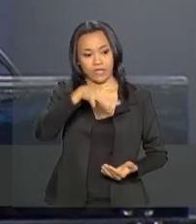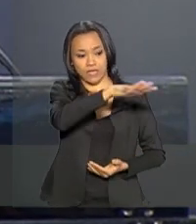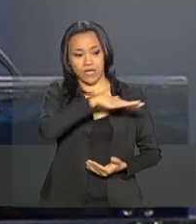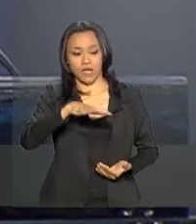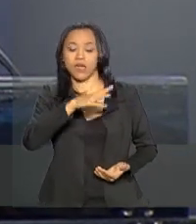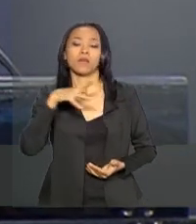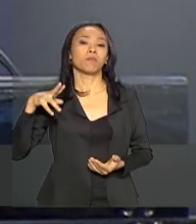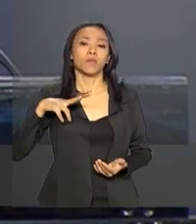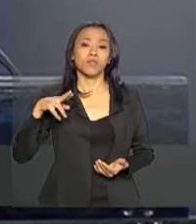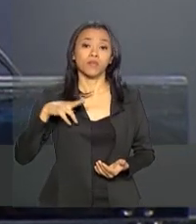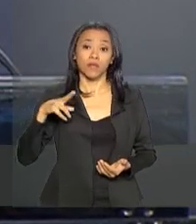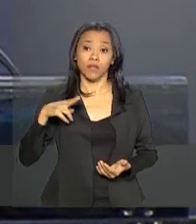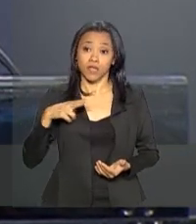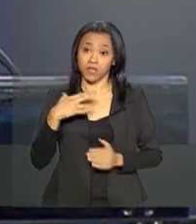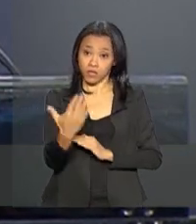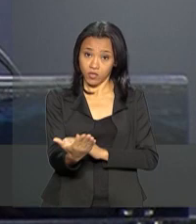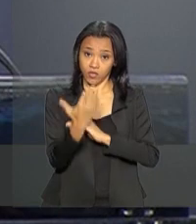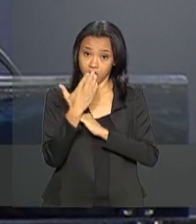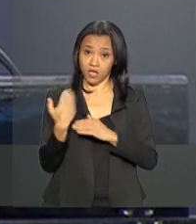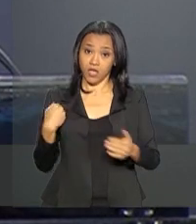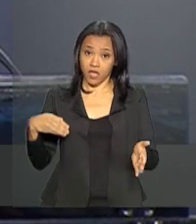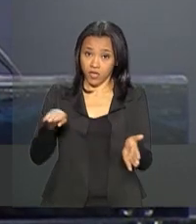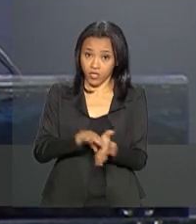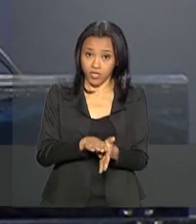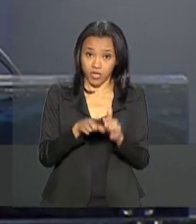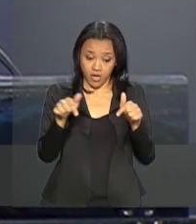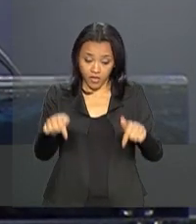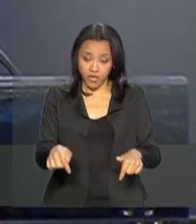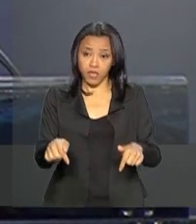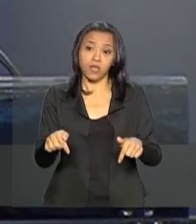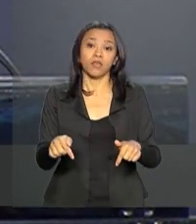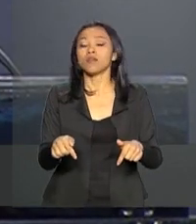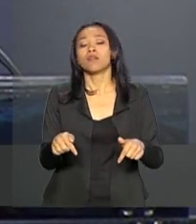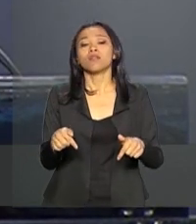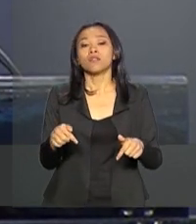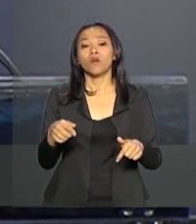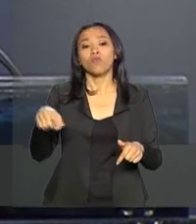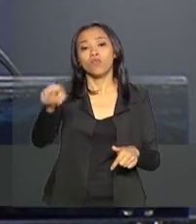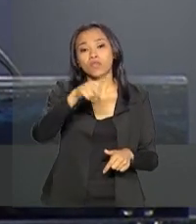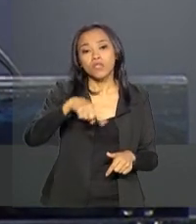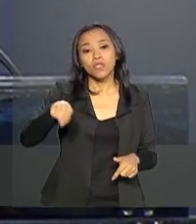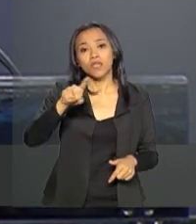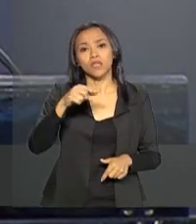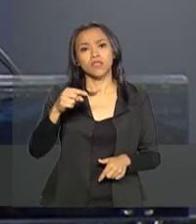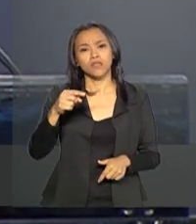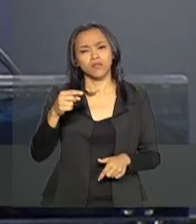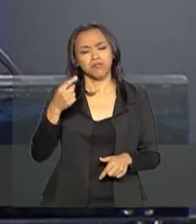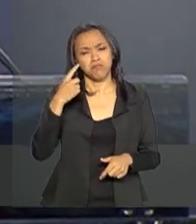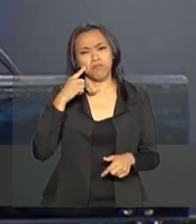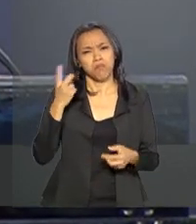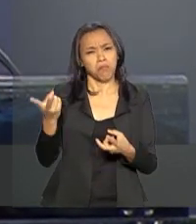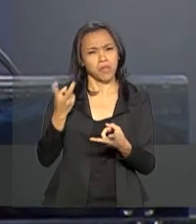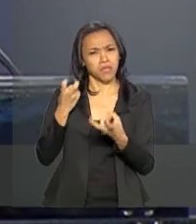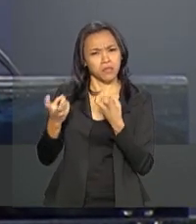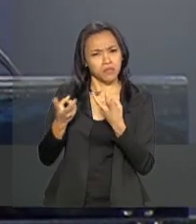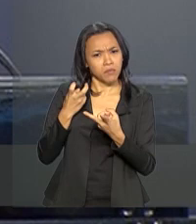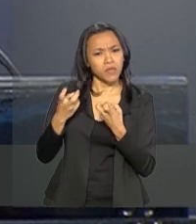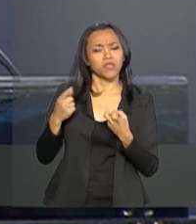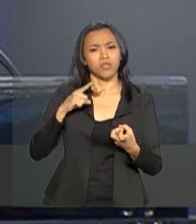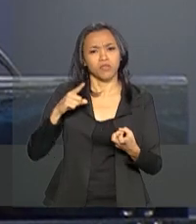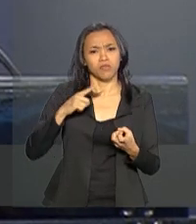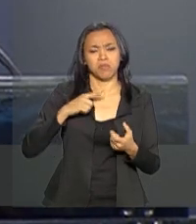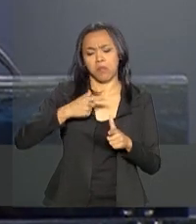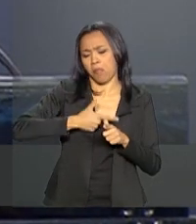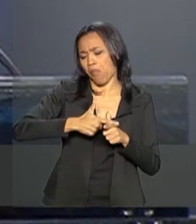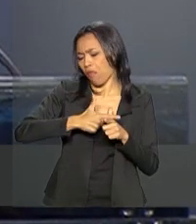chegar até aqui. E olha, Megali, vocês acompanharam, não é, Marum, o bombardeio que nós tivemos no nosso